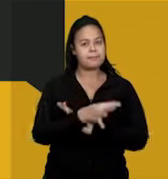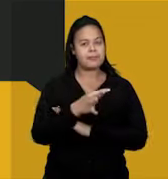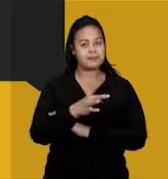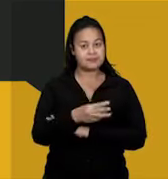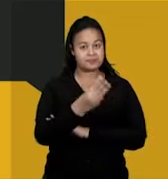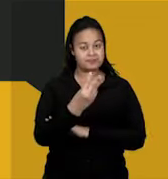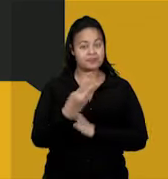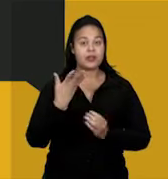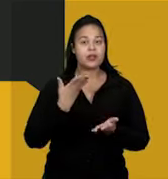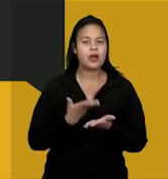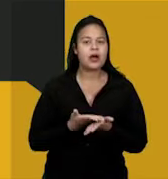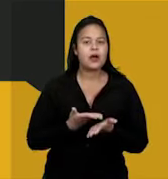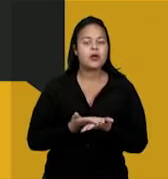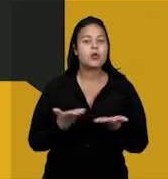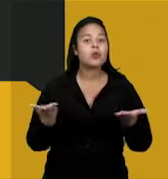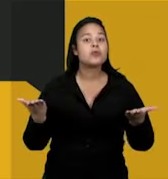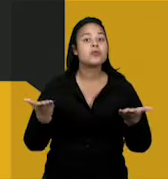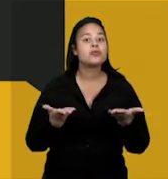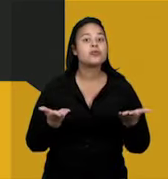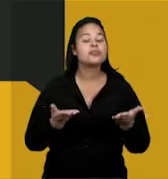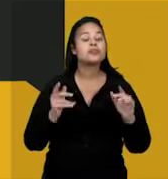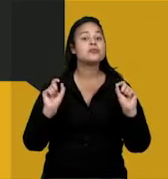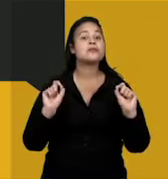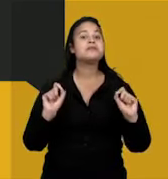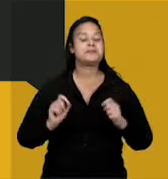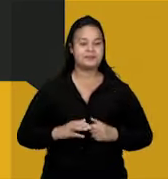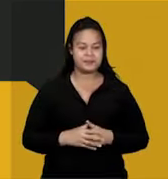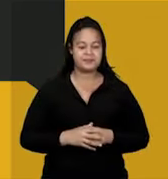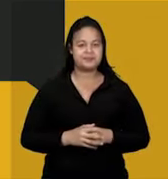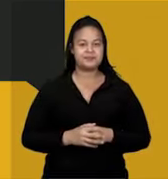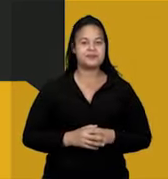E na aula de hoje,